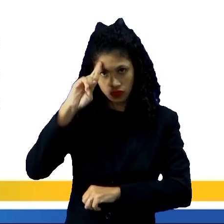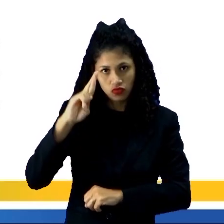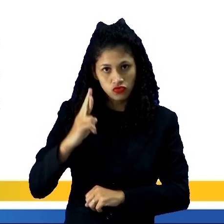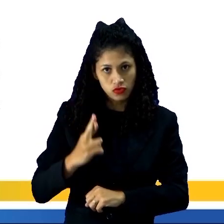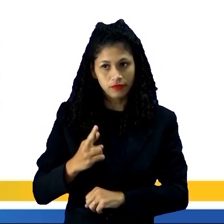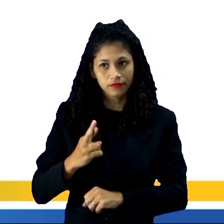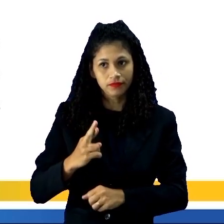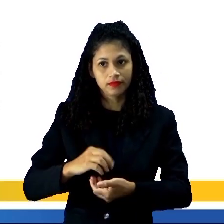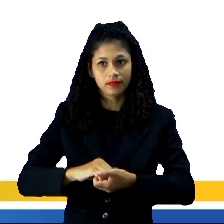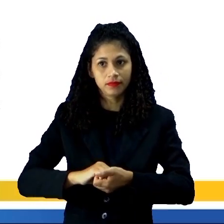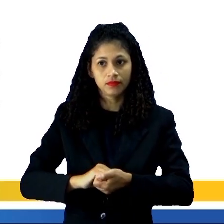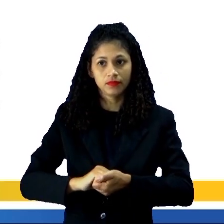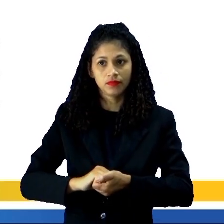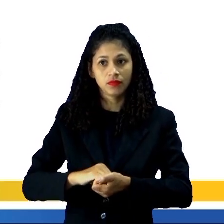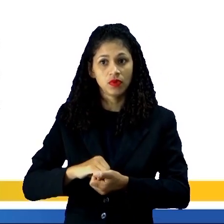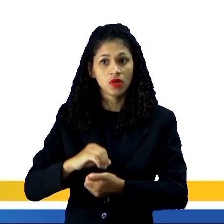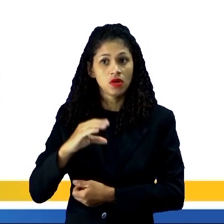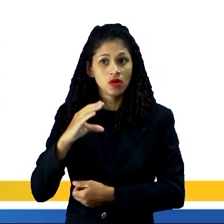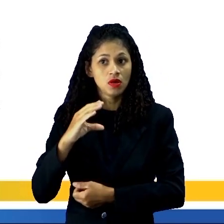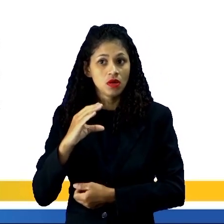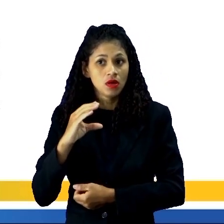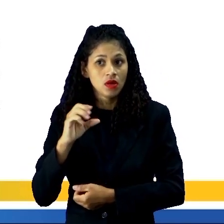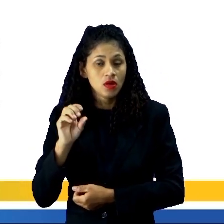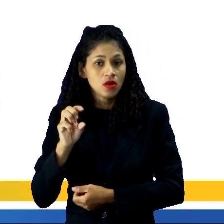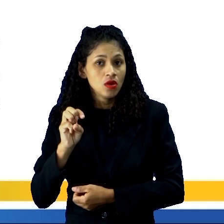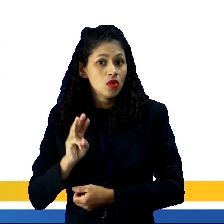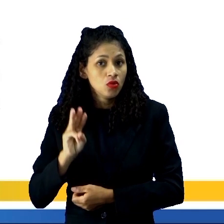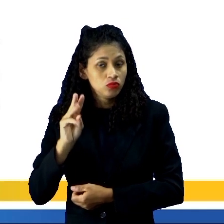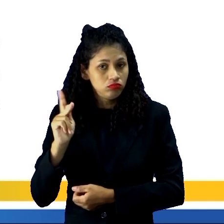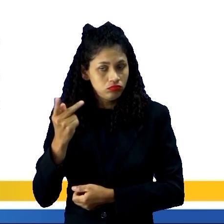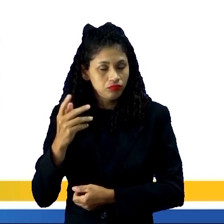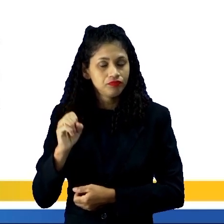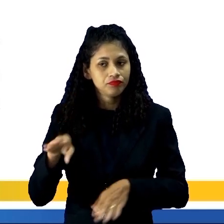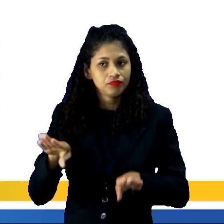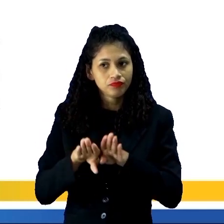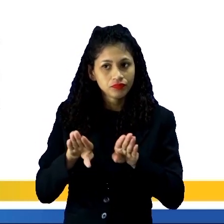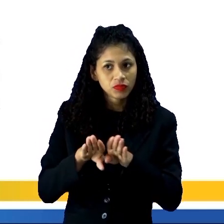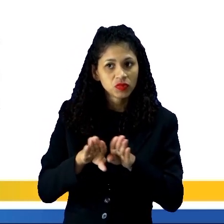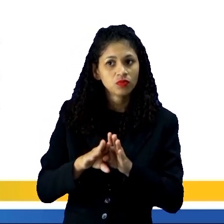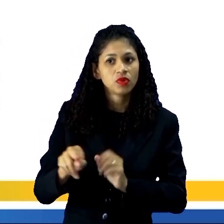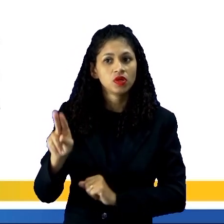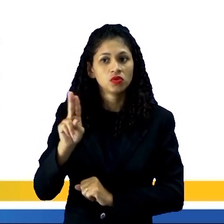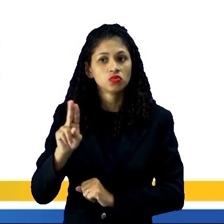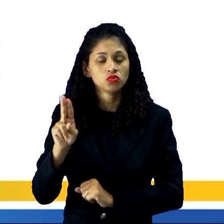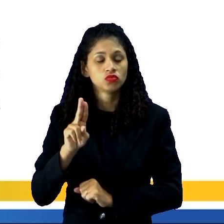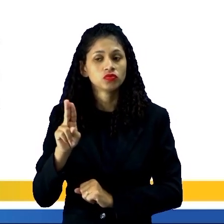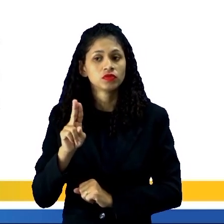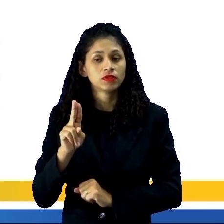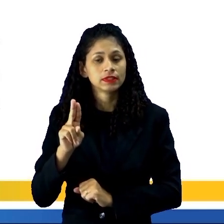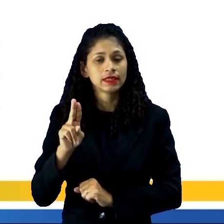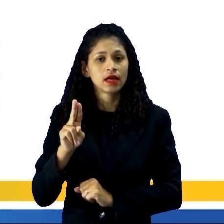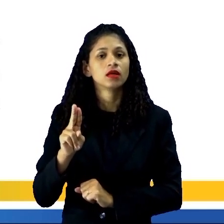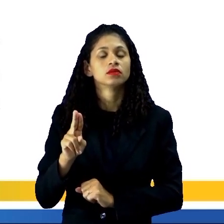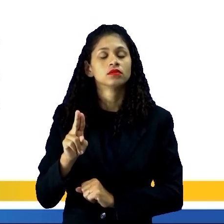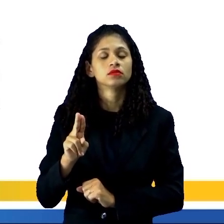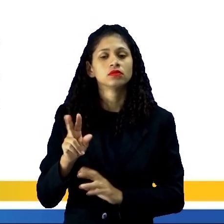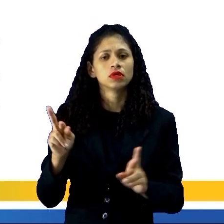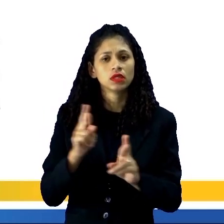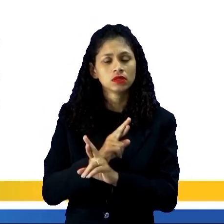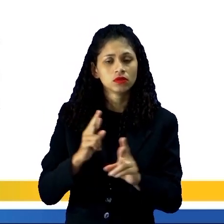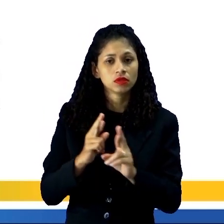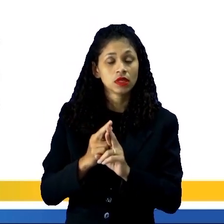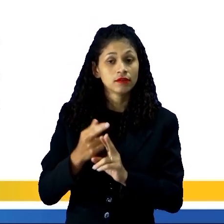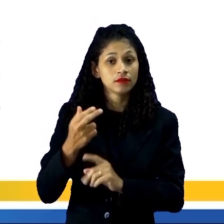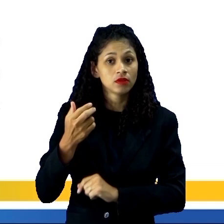quem, também atua como sujeito da cláusula dependente do verbo won, nesse caso aí, venceu. A